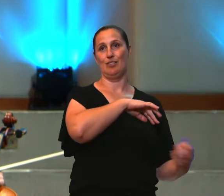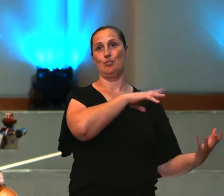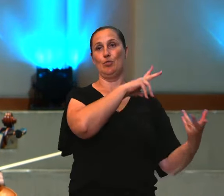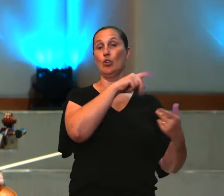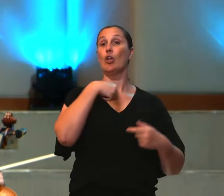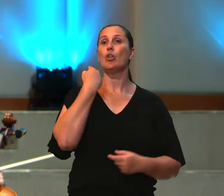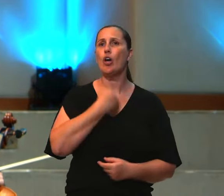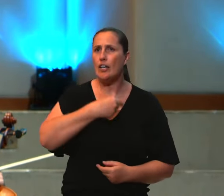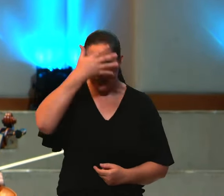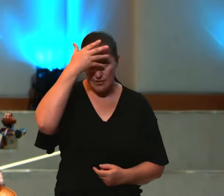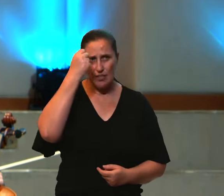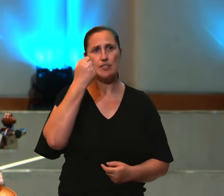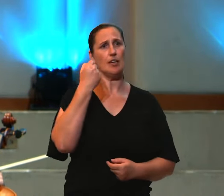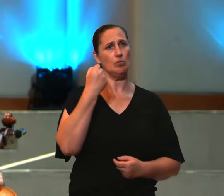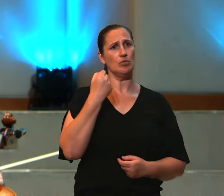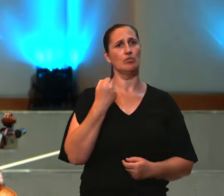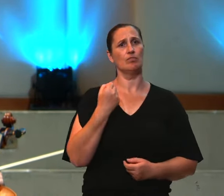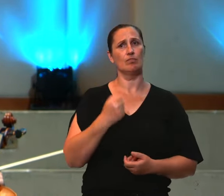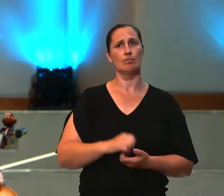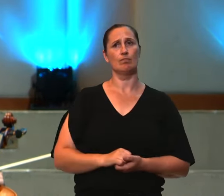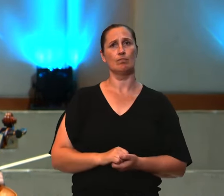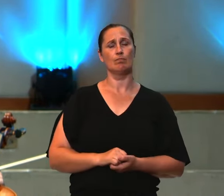esquecemos muito disso